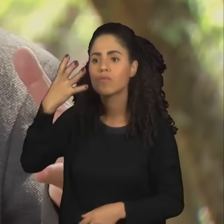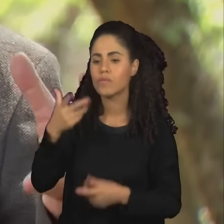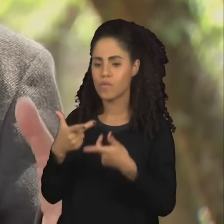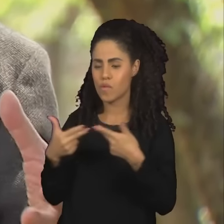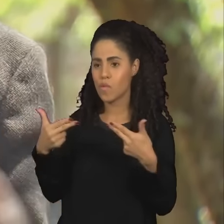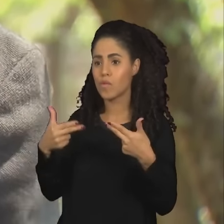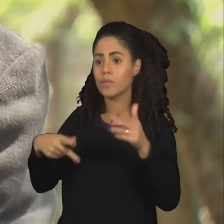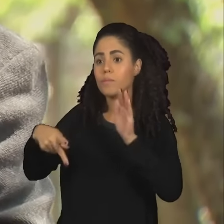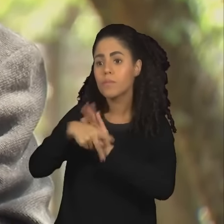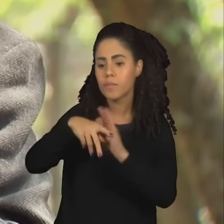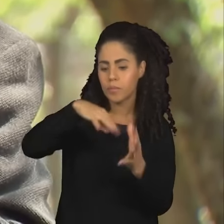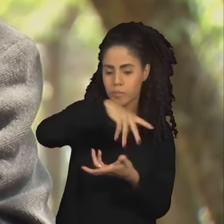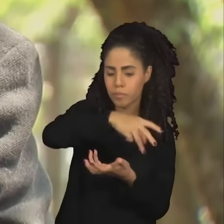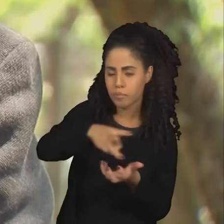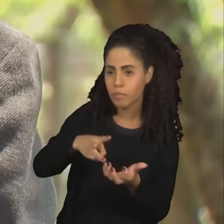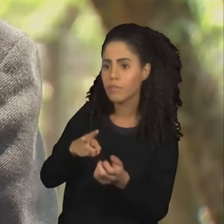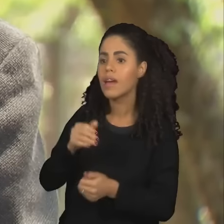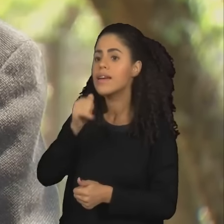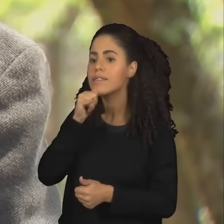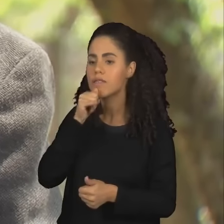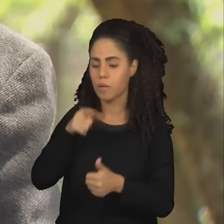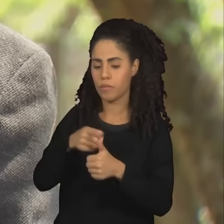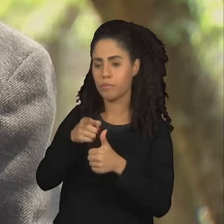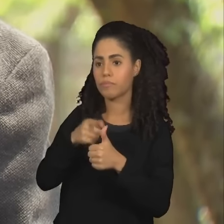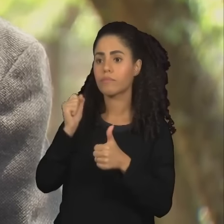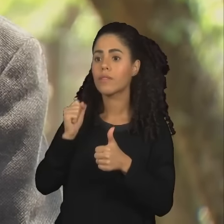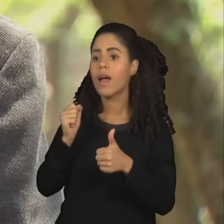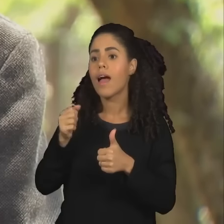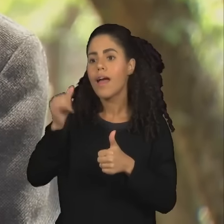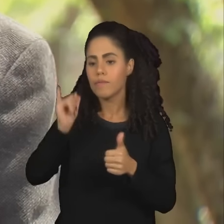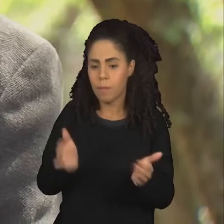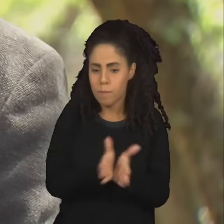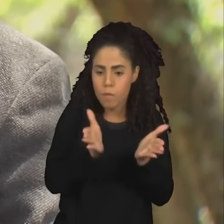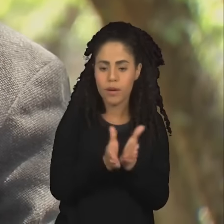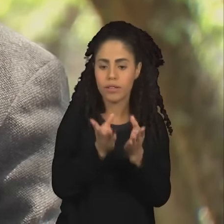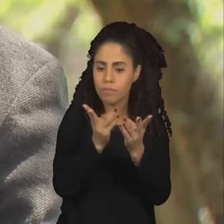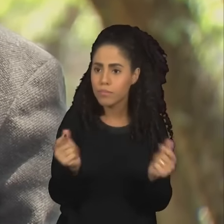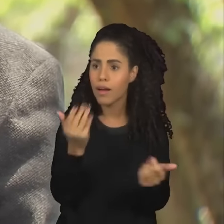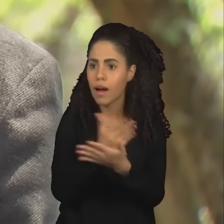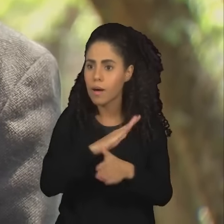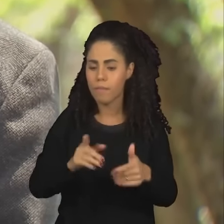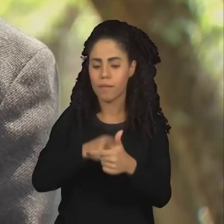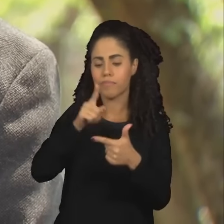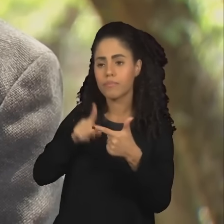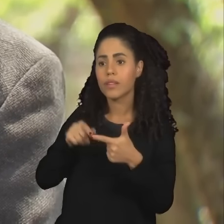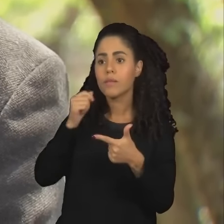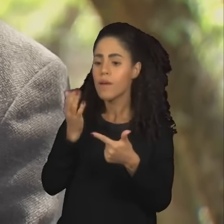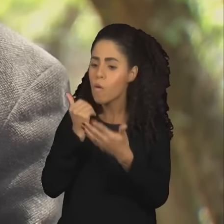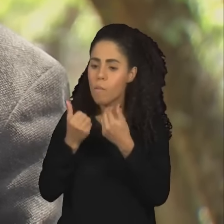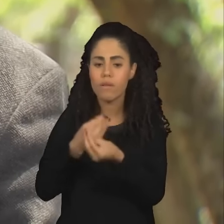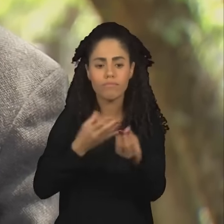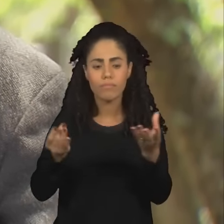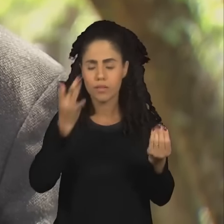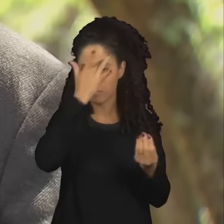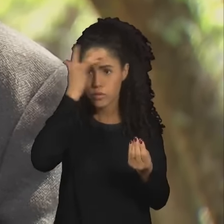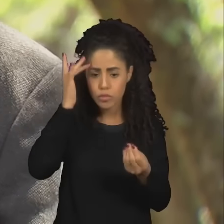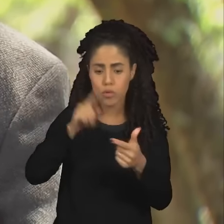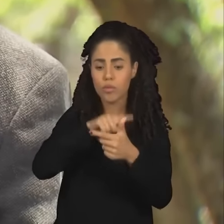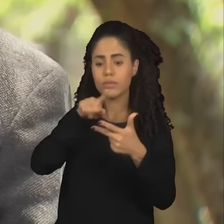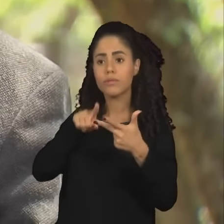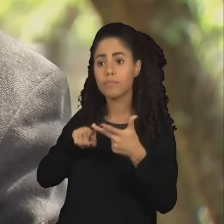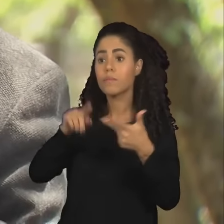questões globais como a erradicação da pobreza, aumento da produção de alimentos, lutar contra